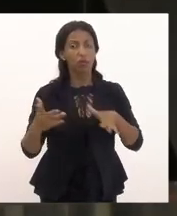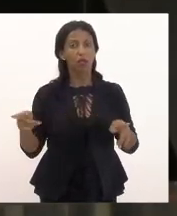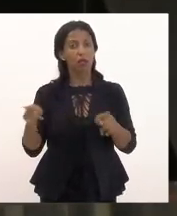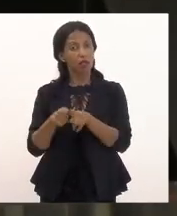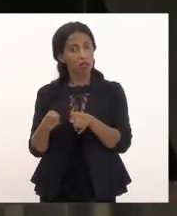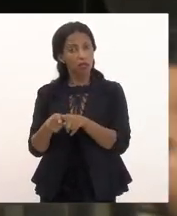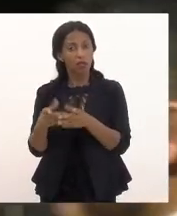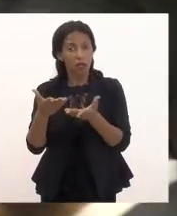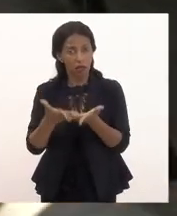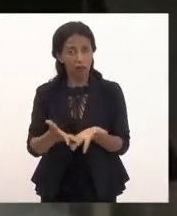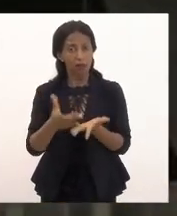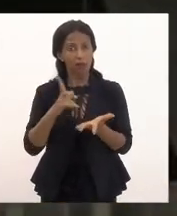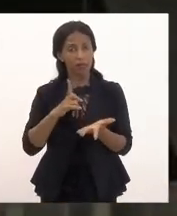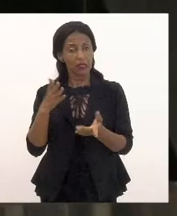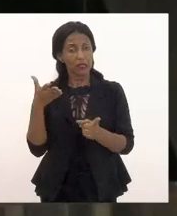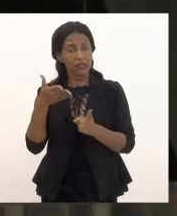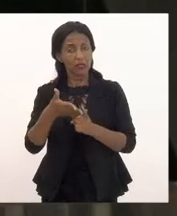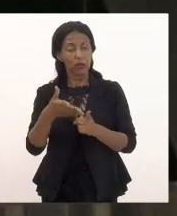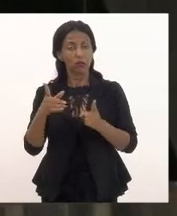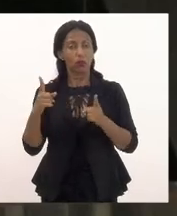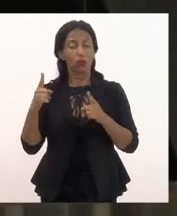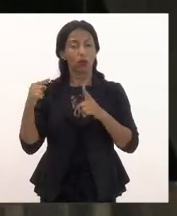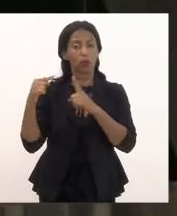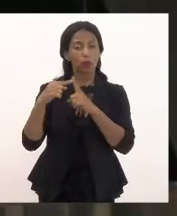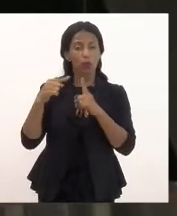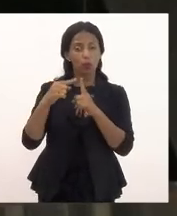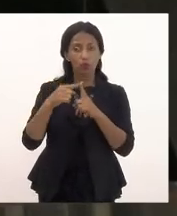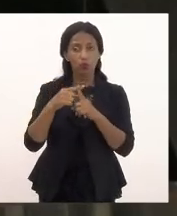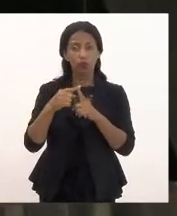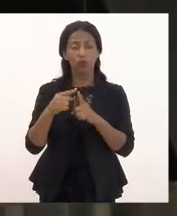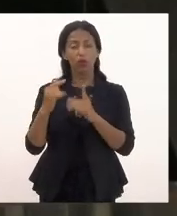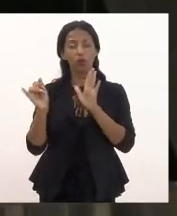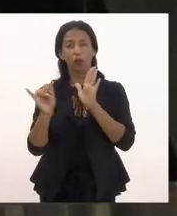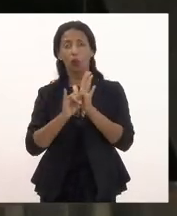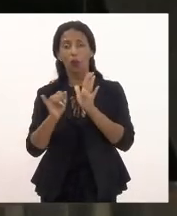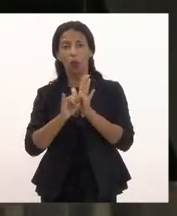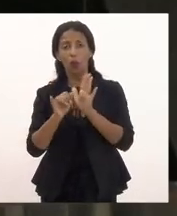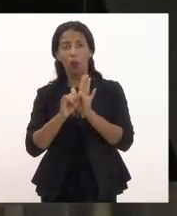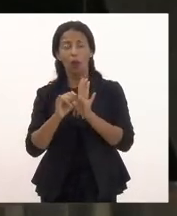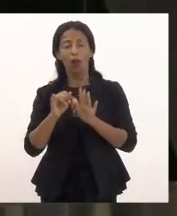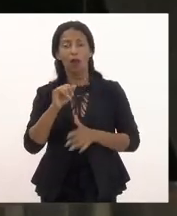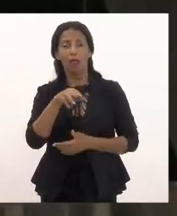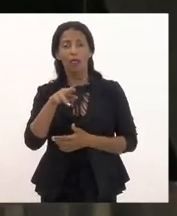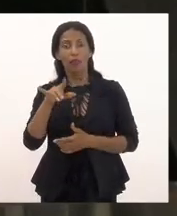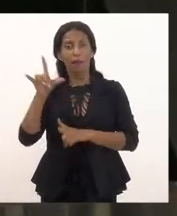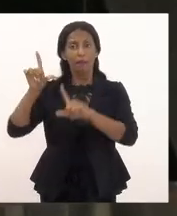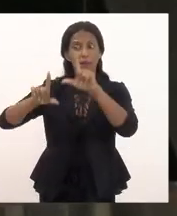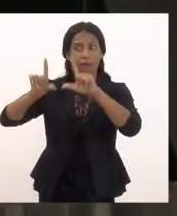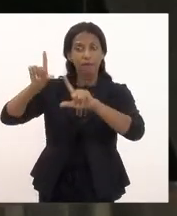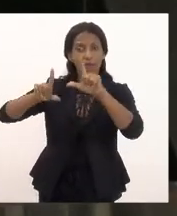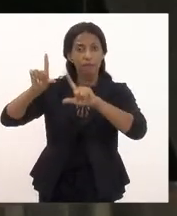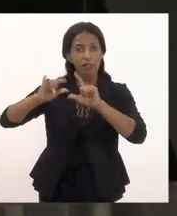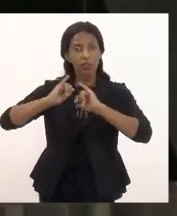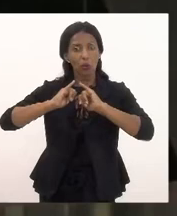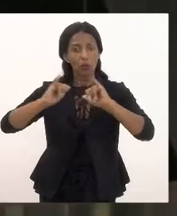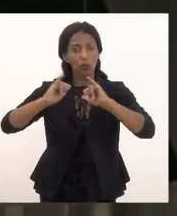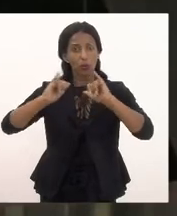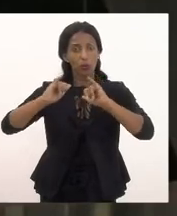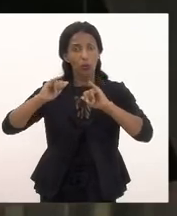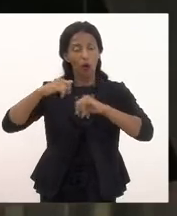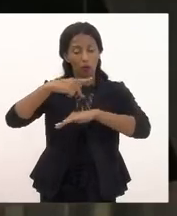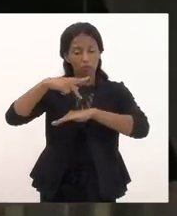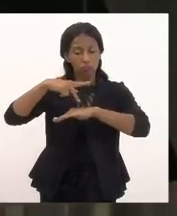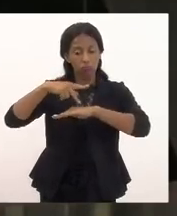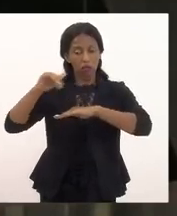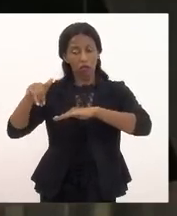Inclusive, tem sido objeto de publicação na mídia nacional e internacional.